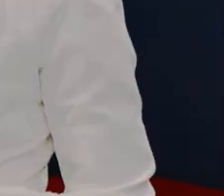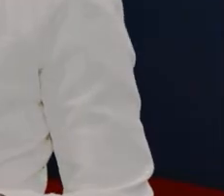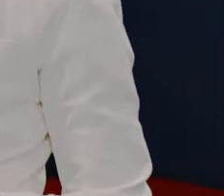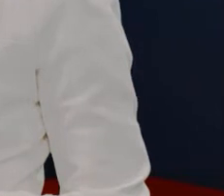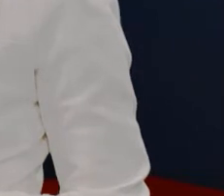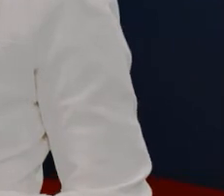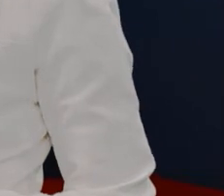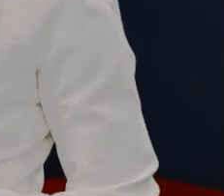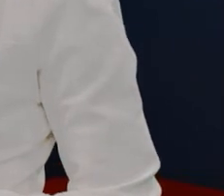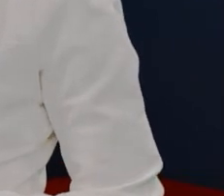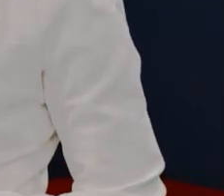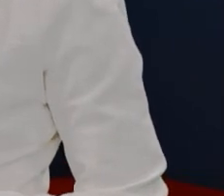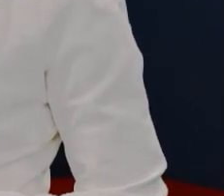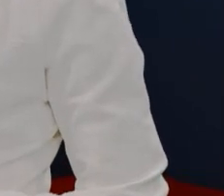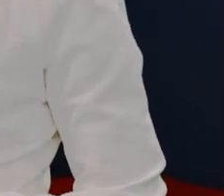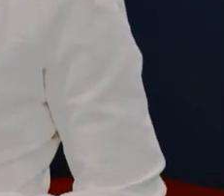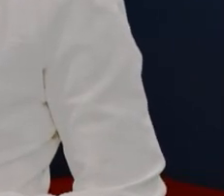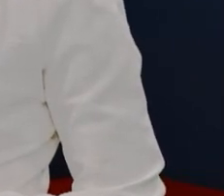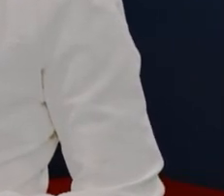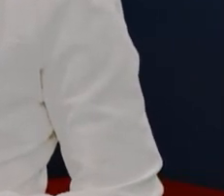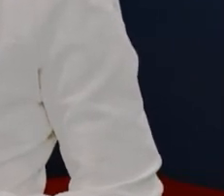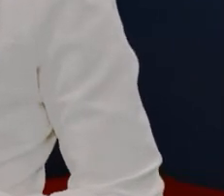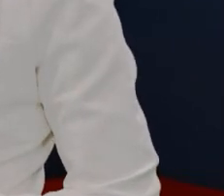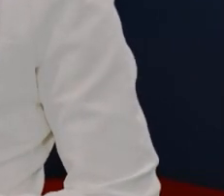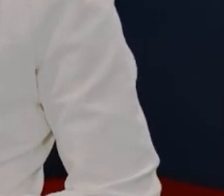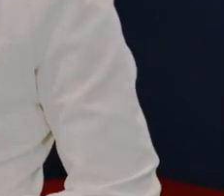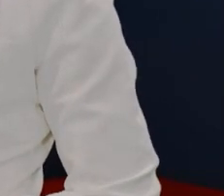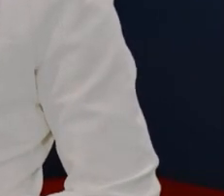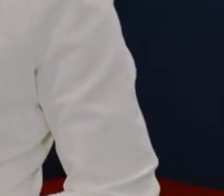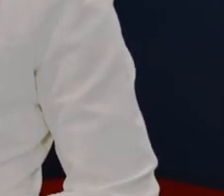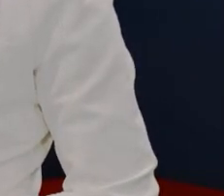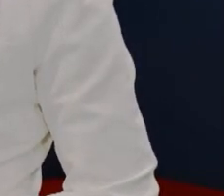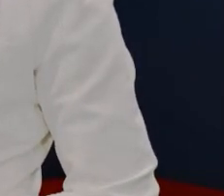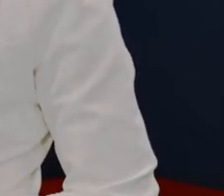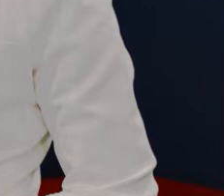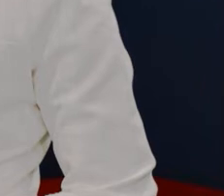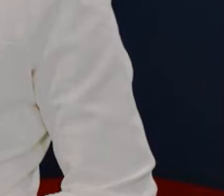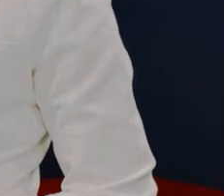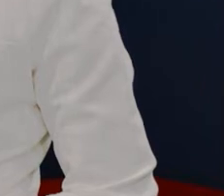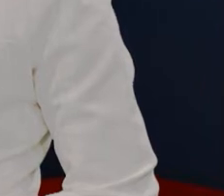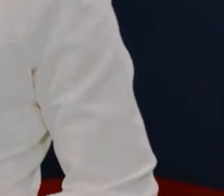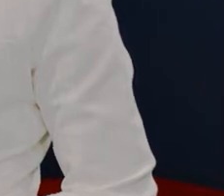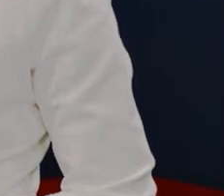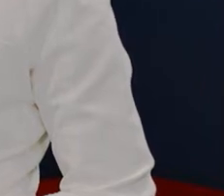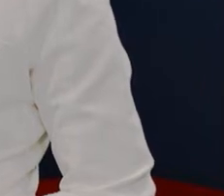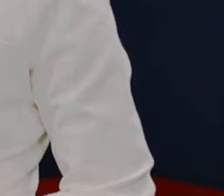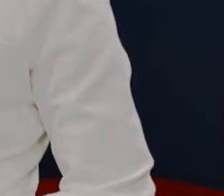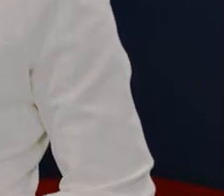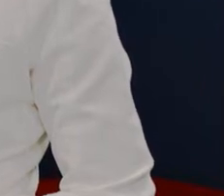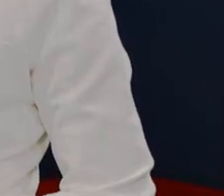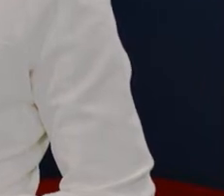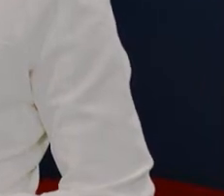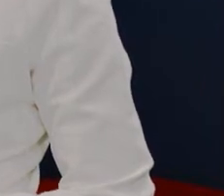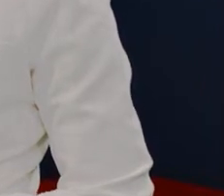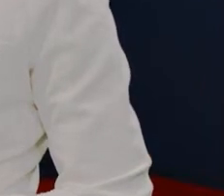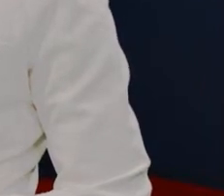O secretário-geral do PCP de Portugal avisou o primeiro-ministro que sem aumentos salariais na função pública o governo está a